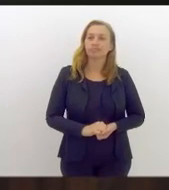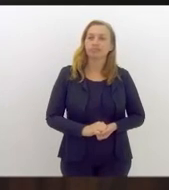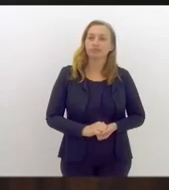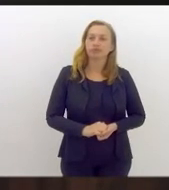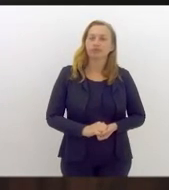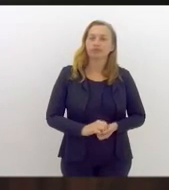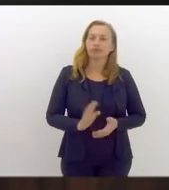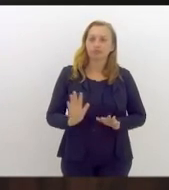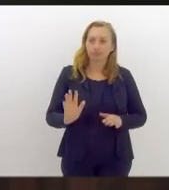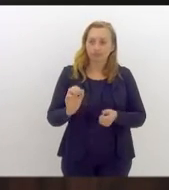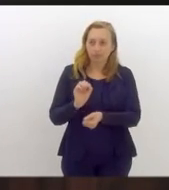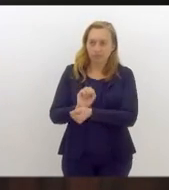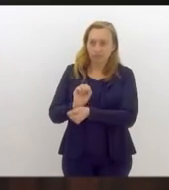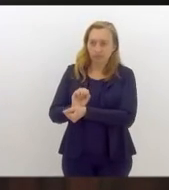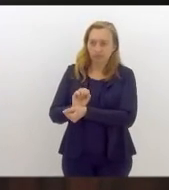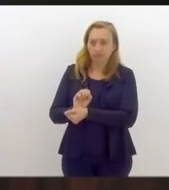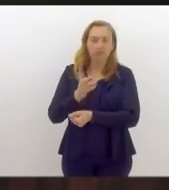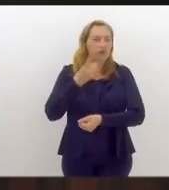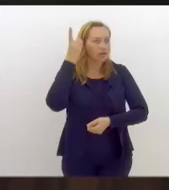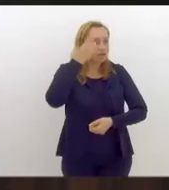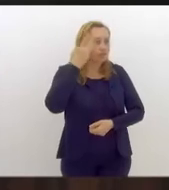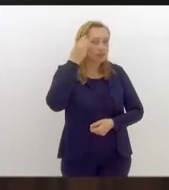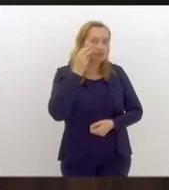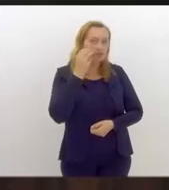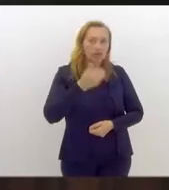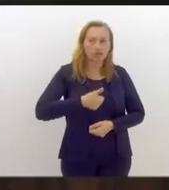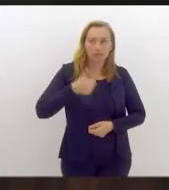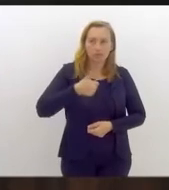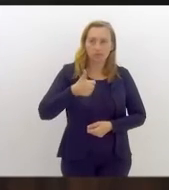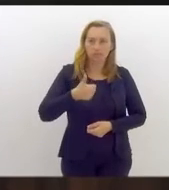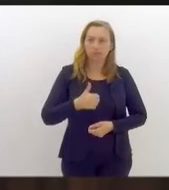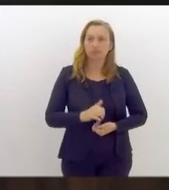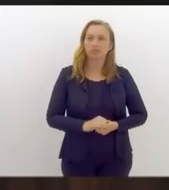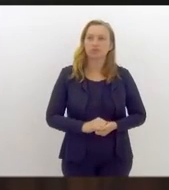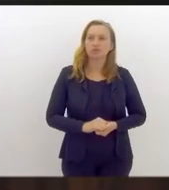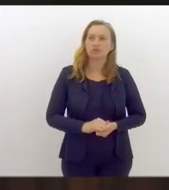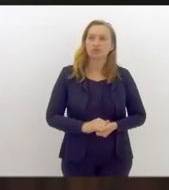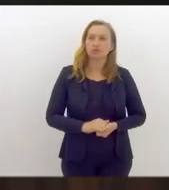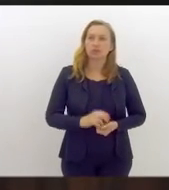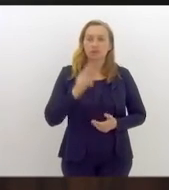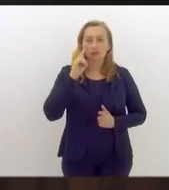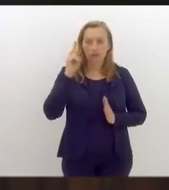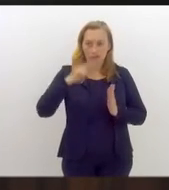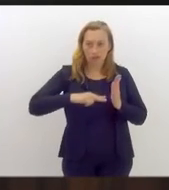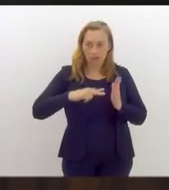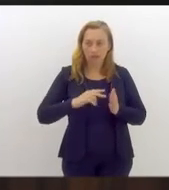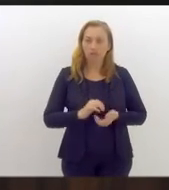Deputado Calvin, só um minuto, que o deputado Valdec pediu primeiro, mas eu vou antes ler aqui.